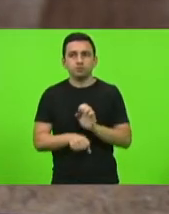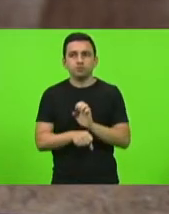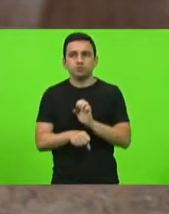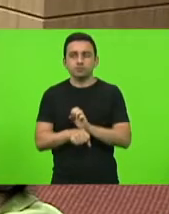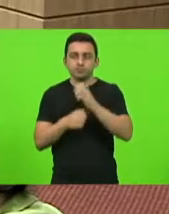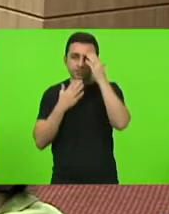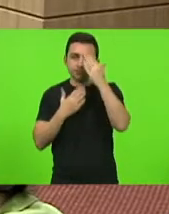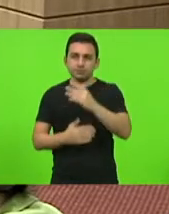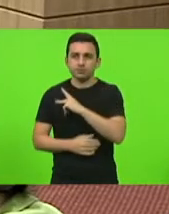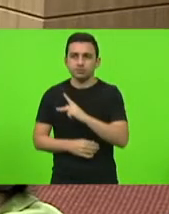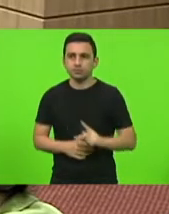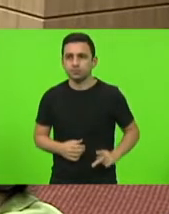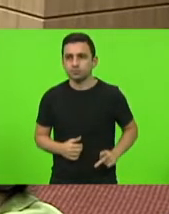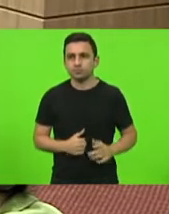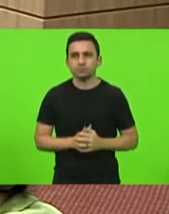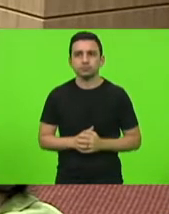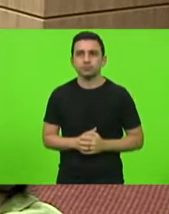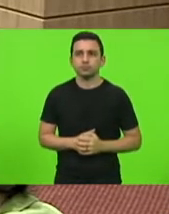presidente.